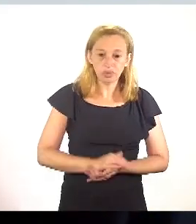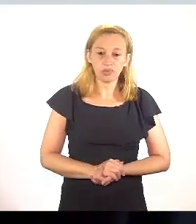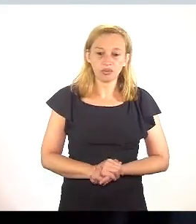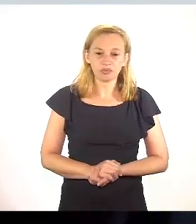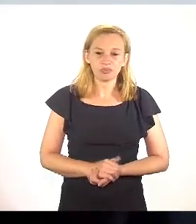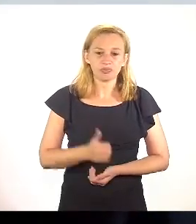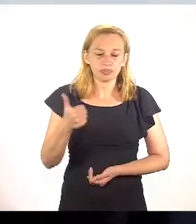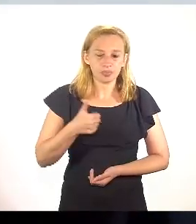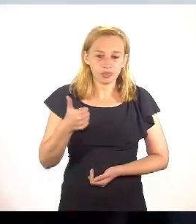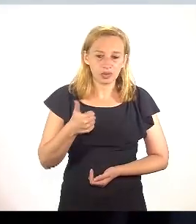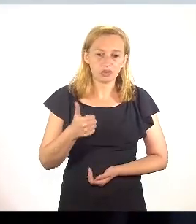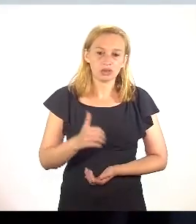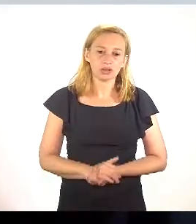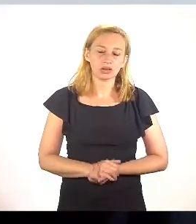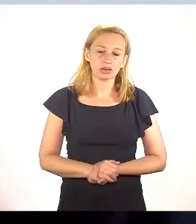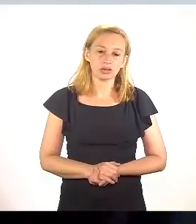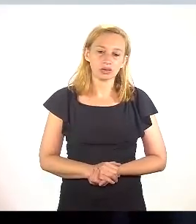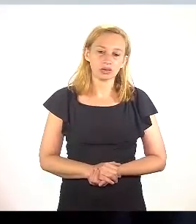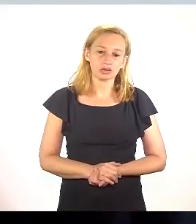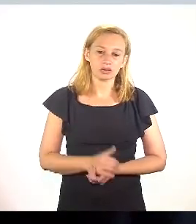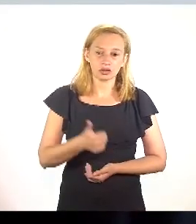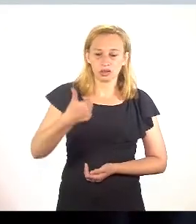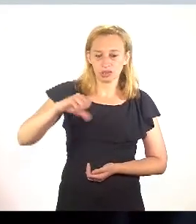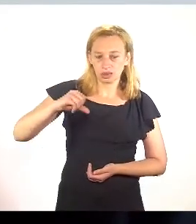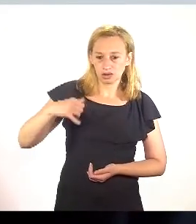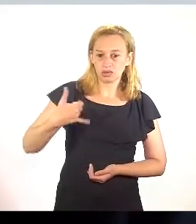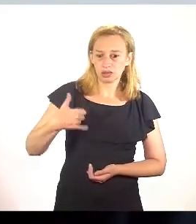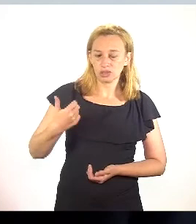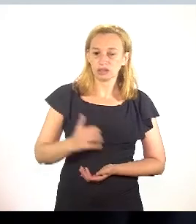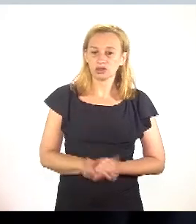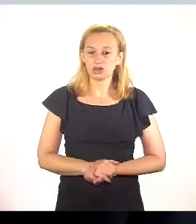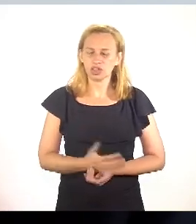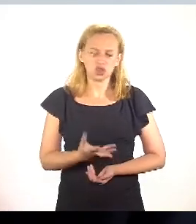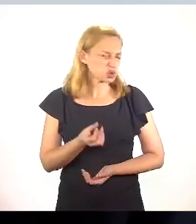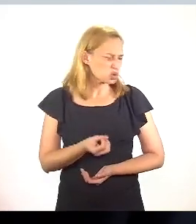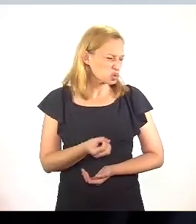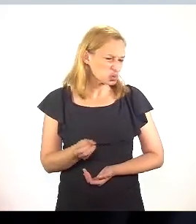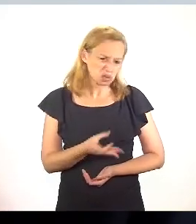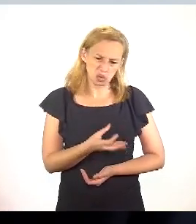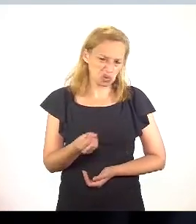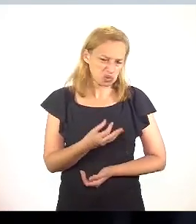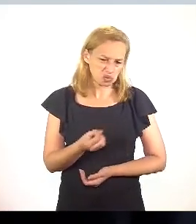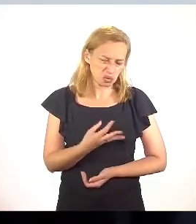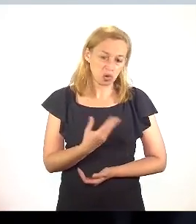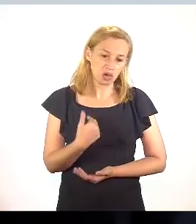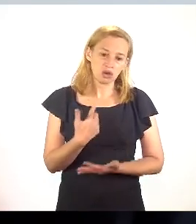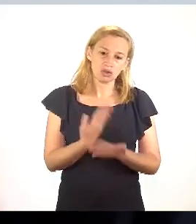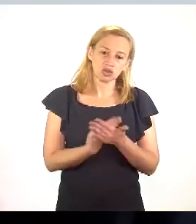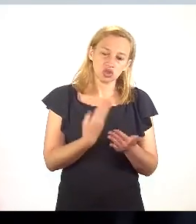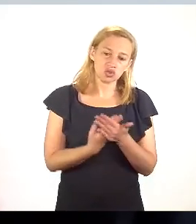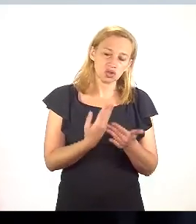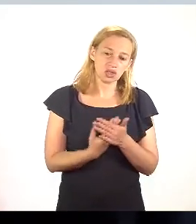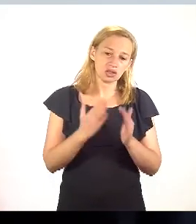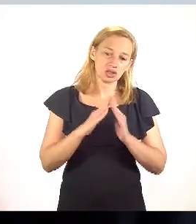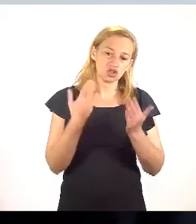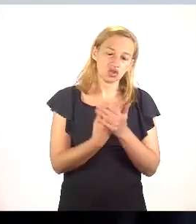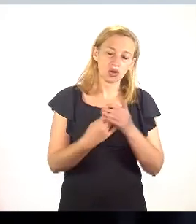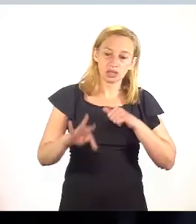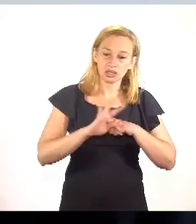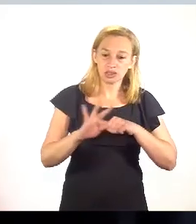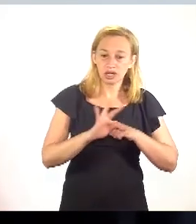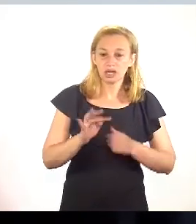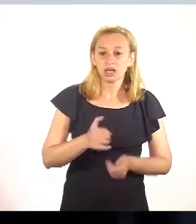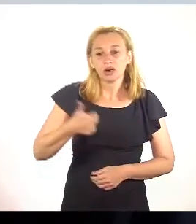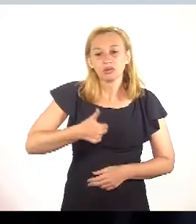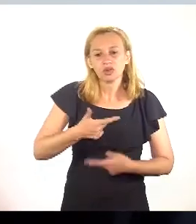primeiro embarque meu na plataforma foi com 19 anos, ainda muito garoto, ainda estava estudando na escola técnica ainda, e uma das